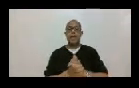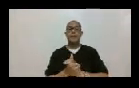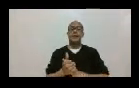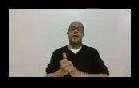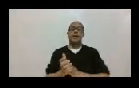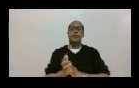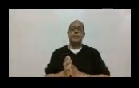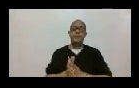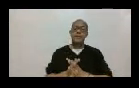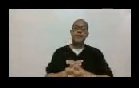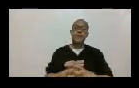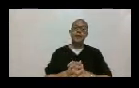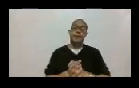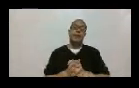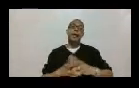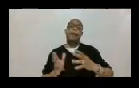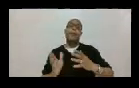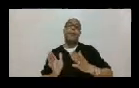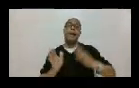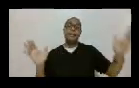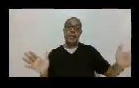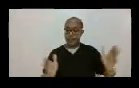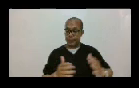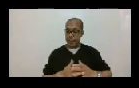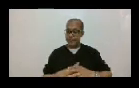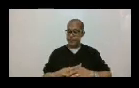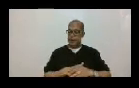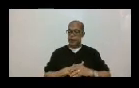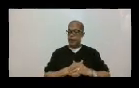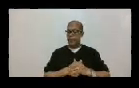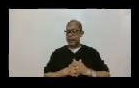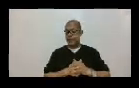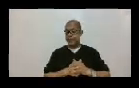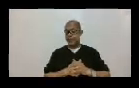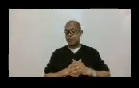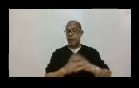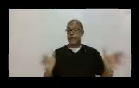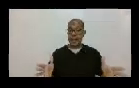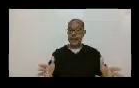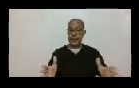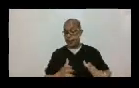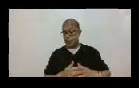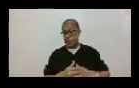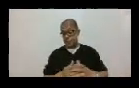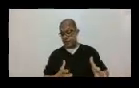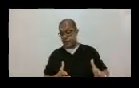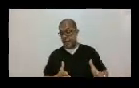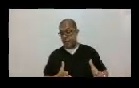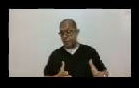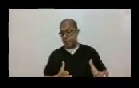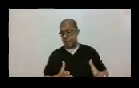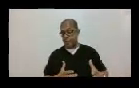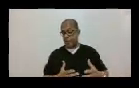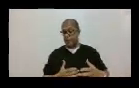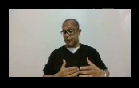fatores que vão te ajudar a sobreviver a viver mais tempo tá ou mas só vantagem